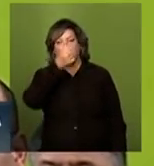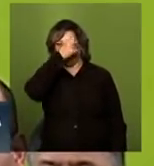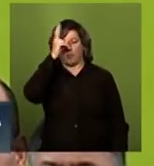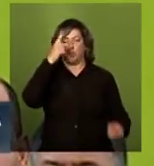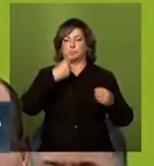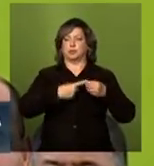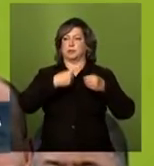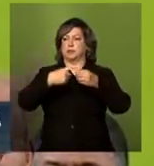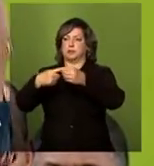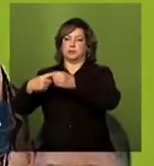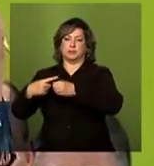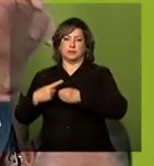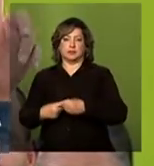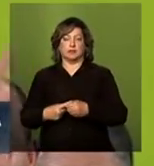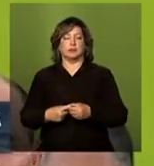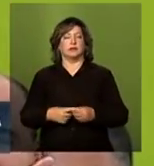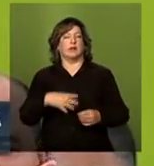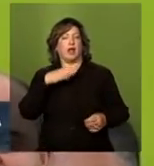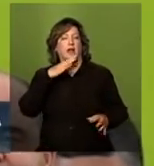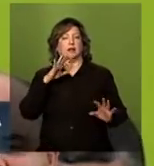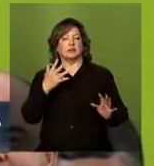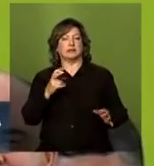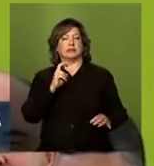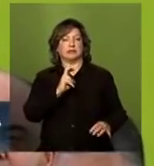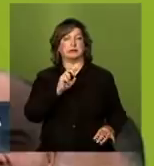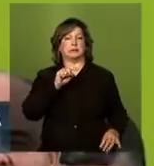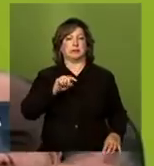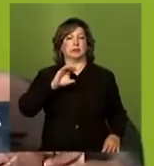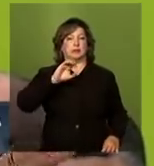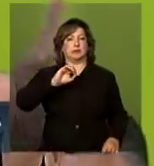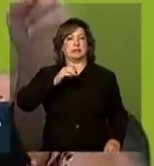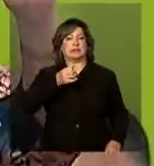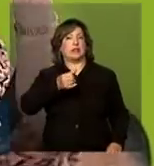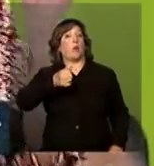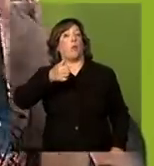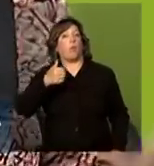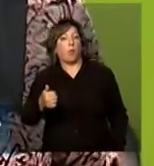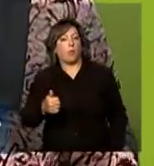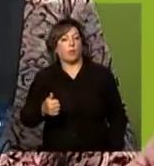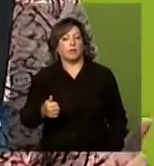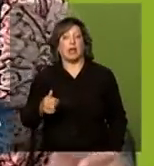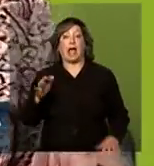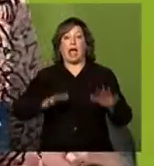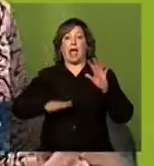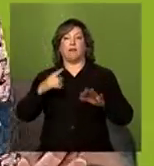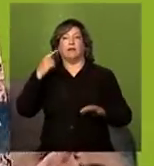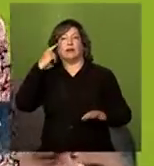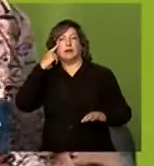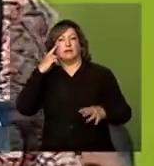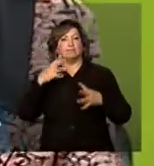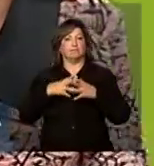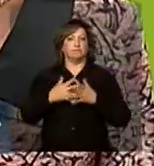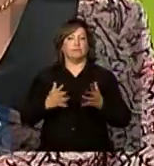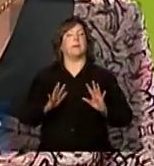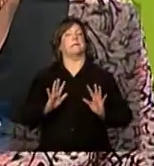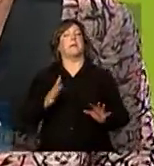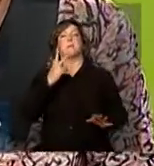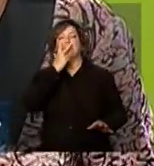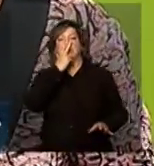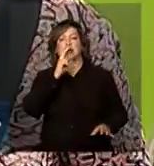sendo precisa Acho que são 561 tem hora que a memória me trai mas eu acho que